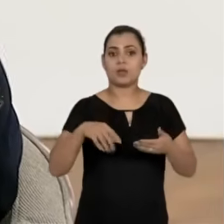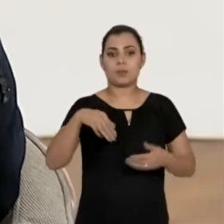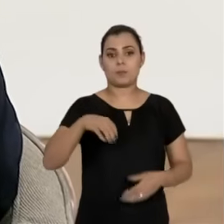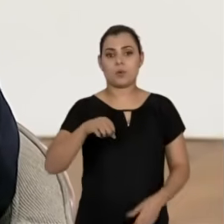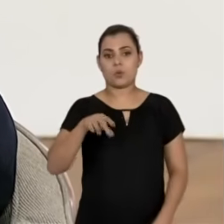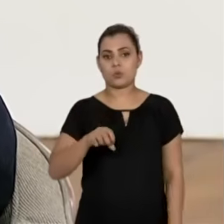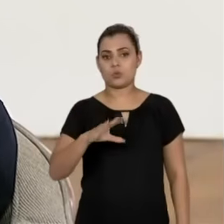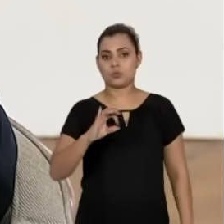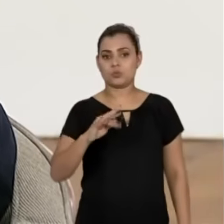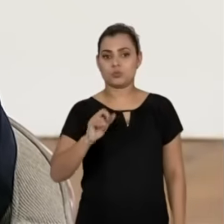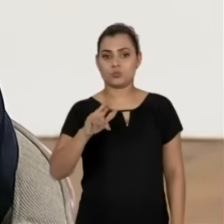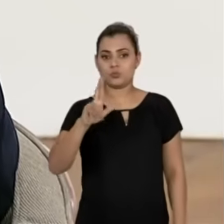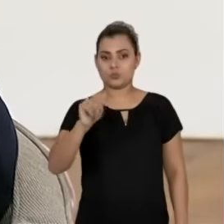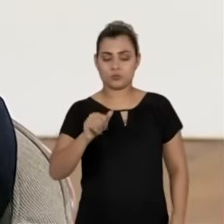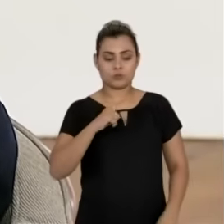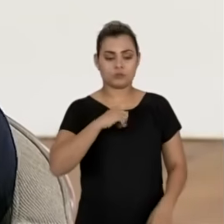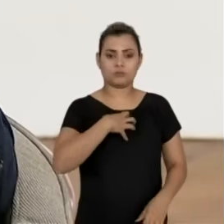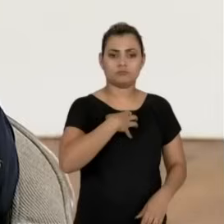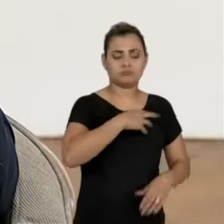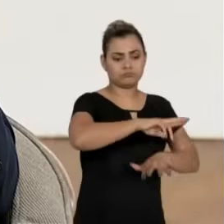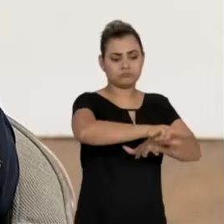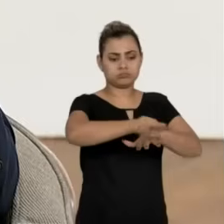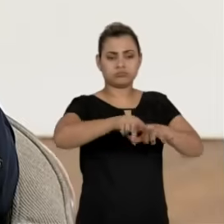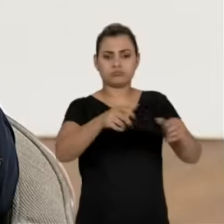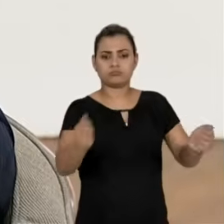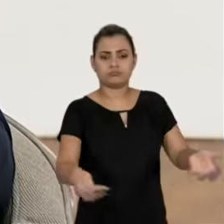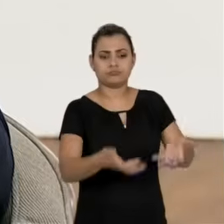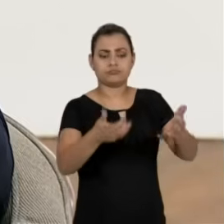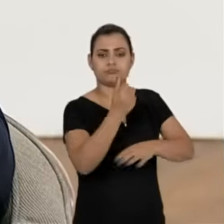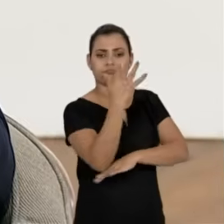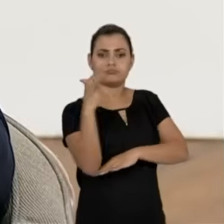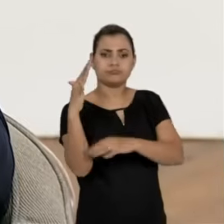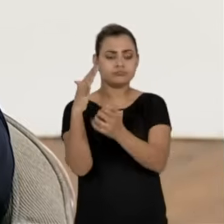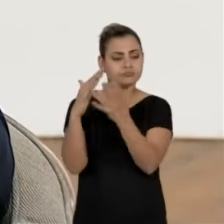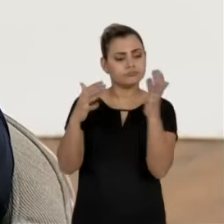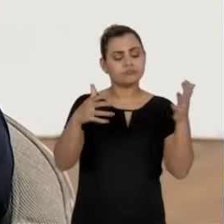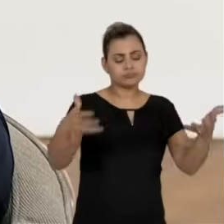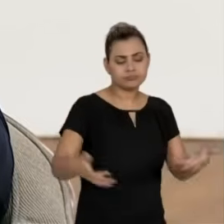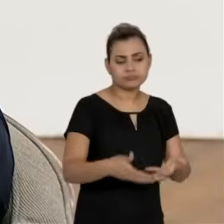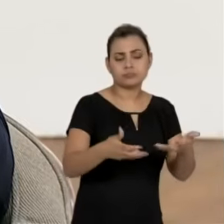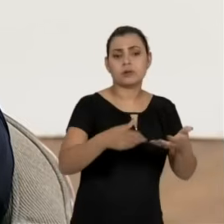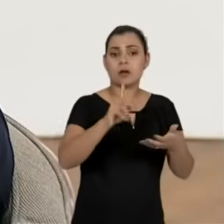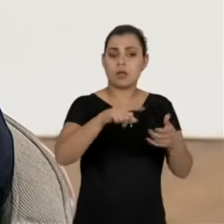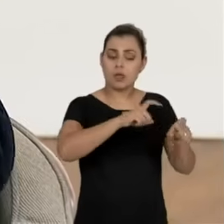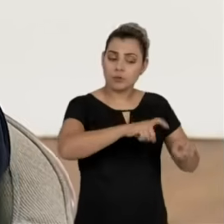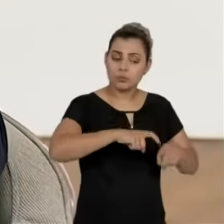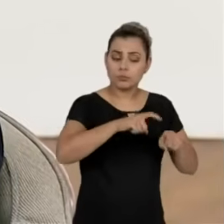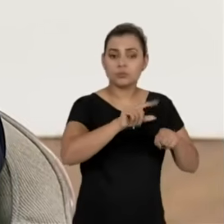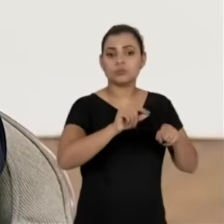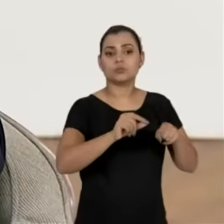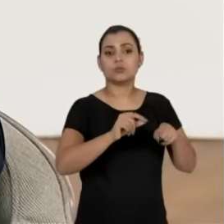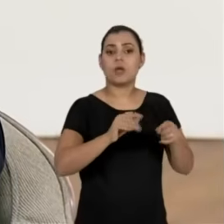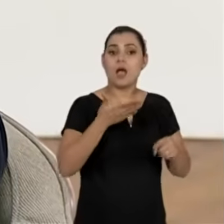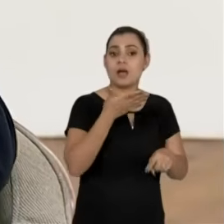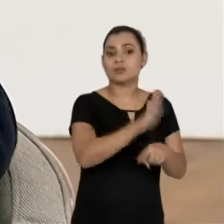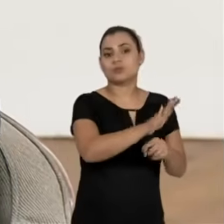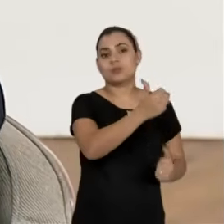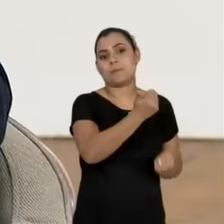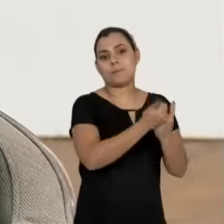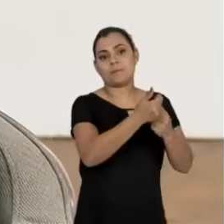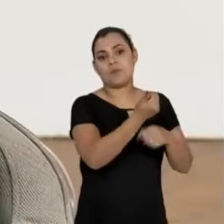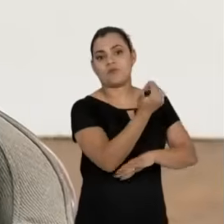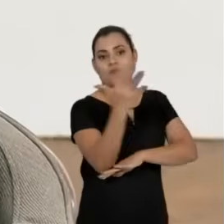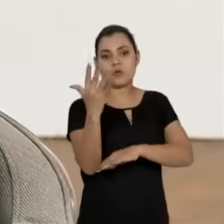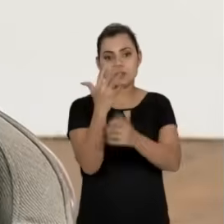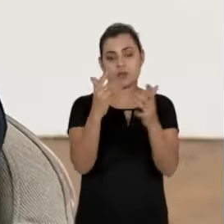né? Mas a agrofloresta, que é o que a gente está tentando trabalhar lá, ela é uma agricultura que limita a floresta. Então, você tem vários